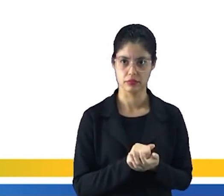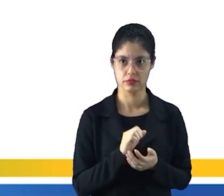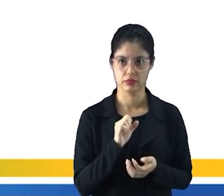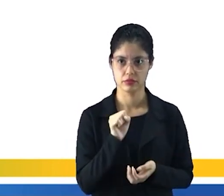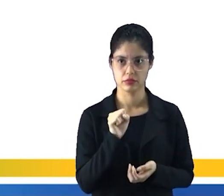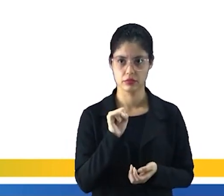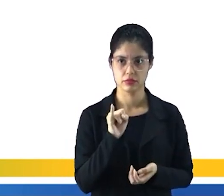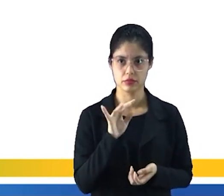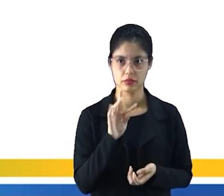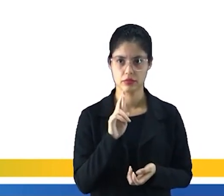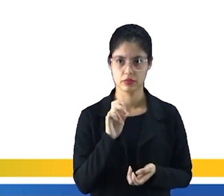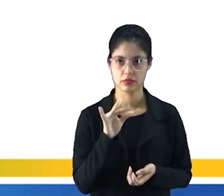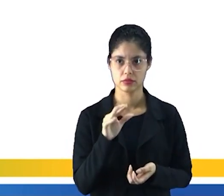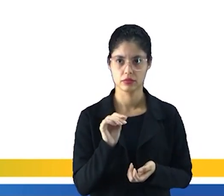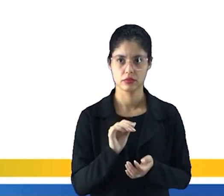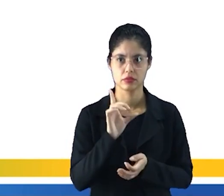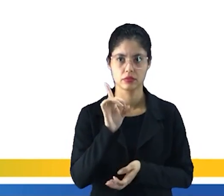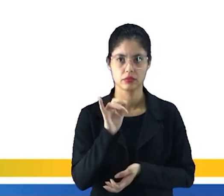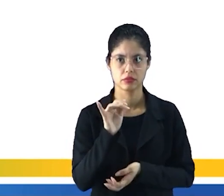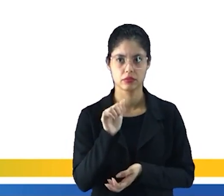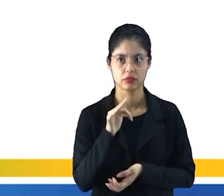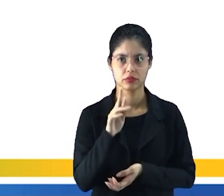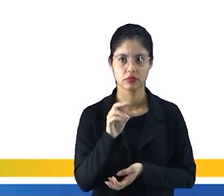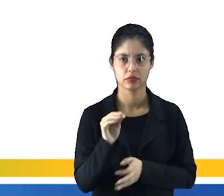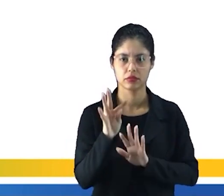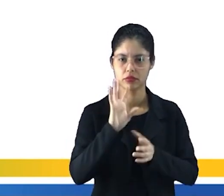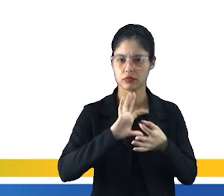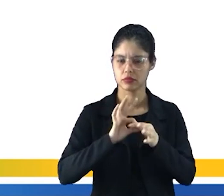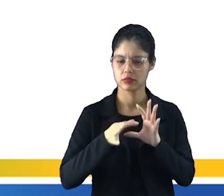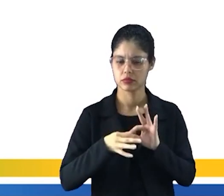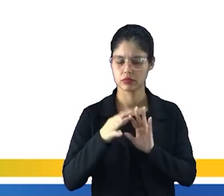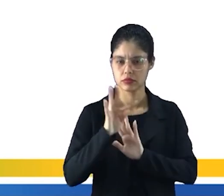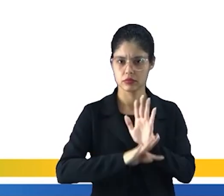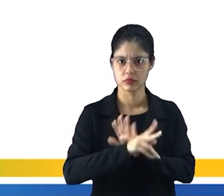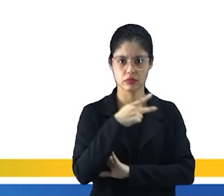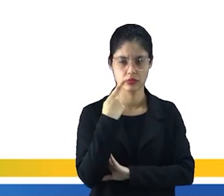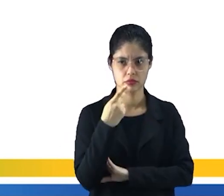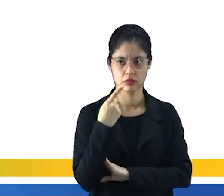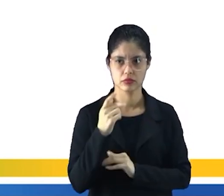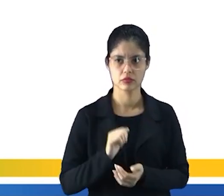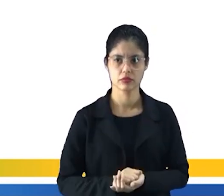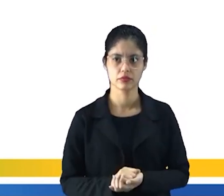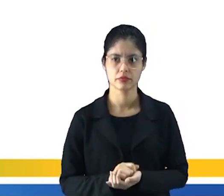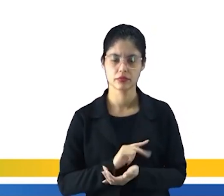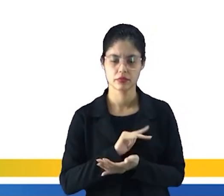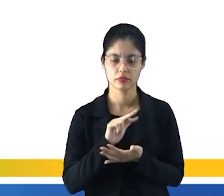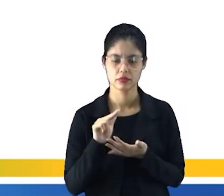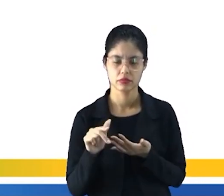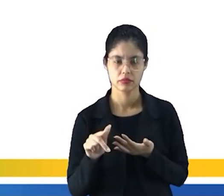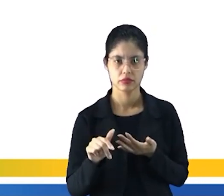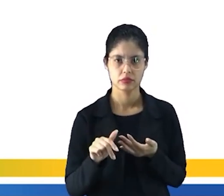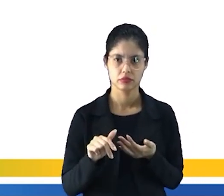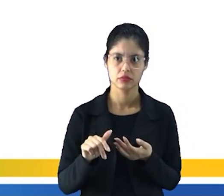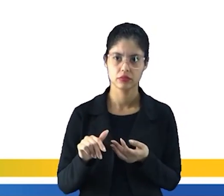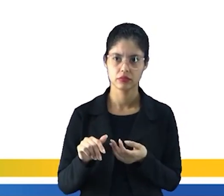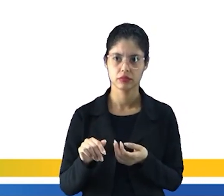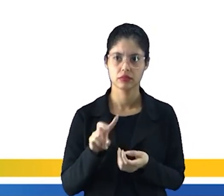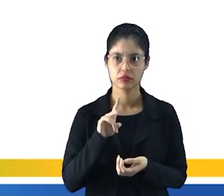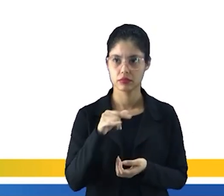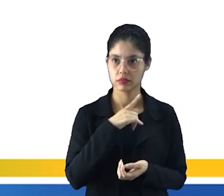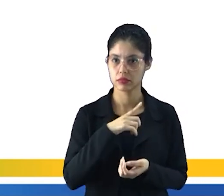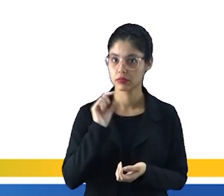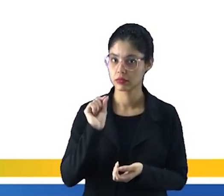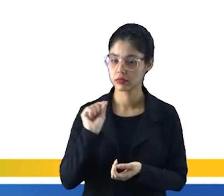situacional ou diafásica? Relacionam-se com o contexto de fala. Geralmente, falamos de diferentes maneiras a depender